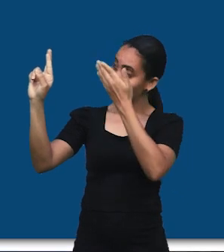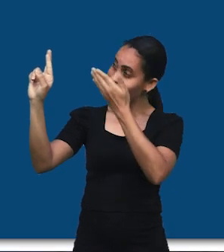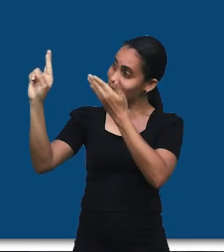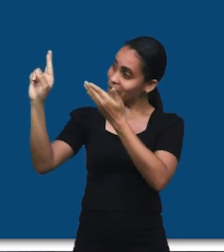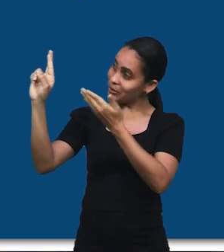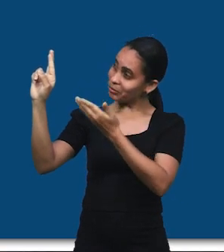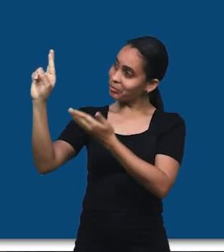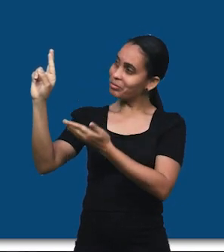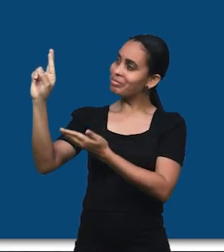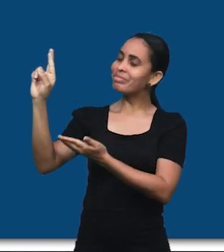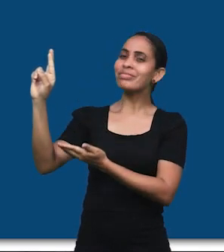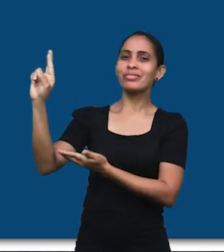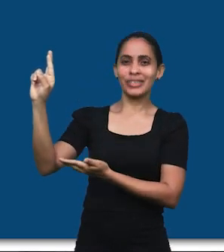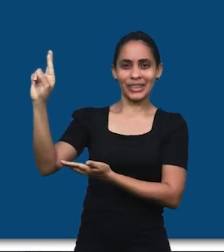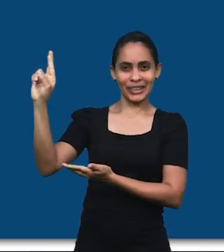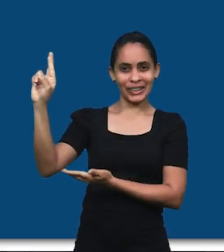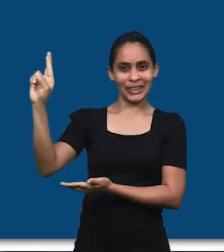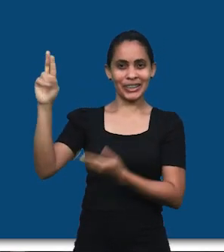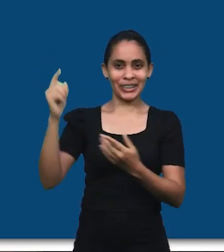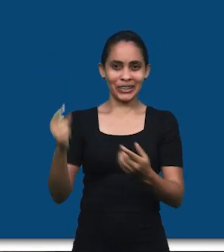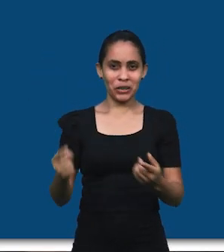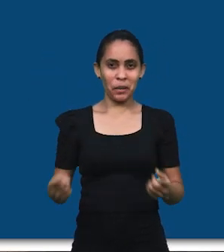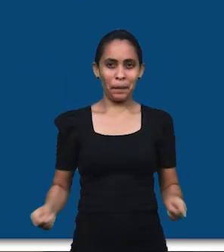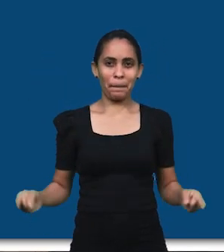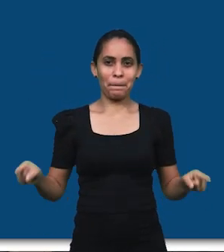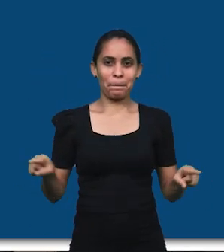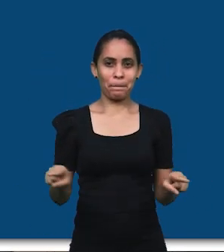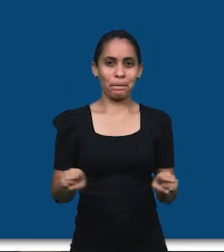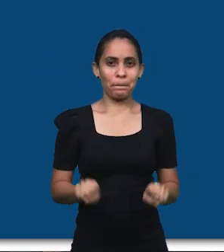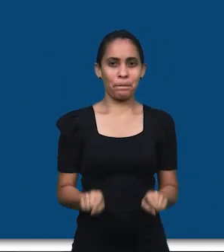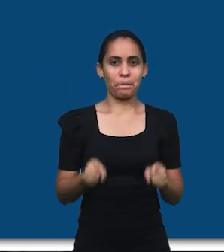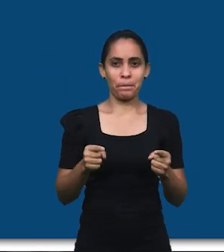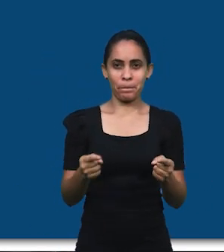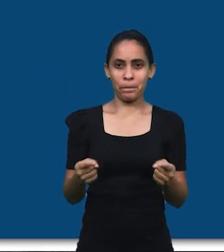adoração. És nosso